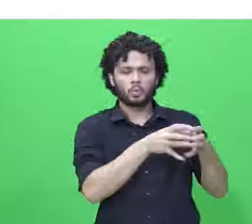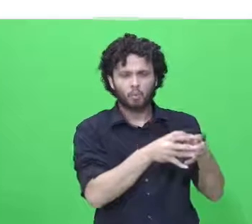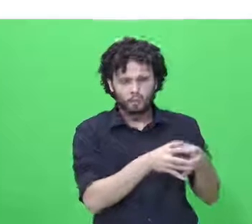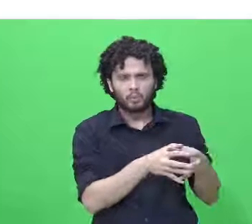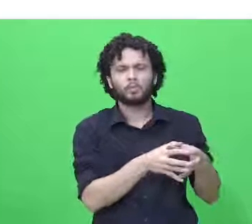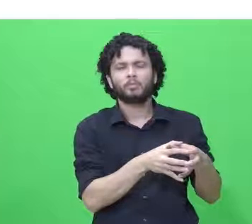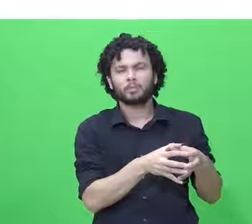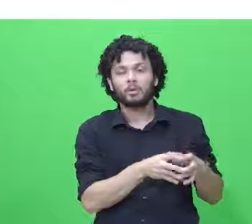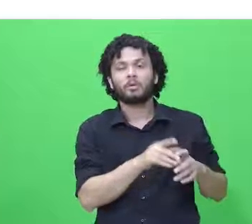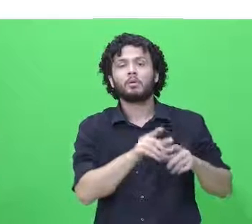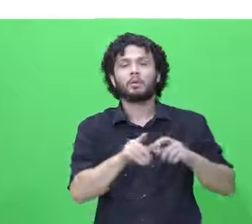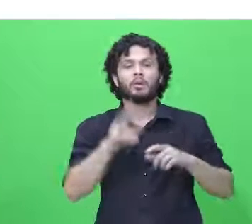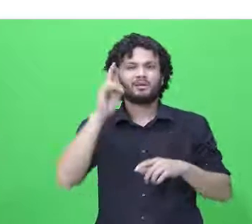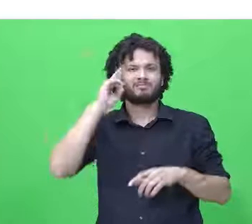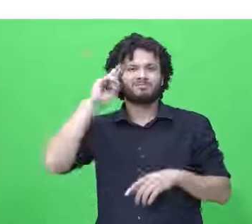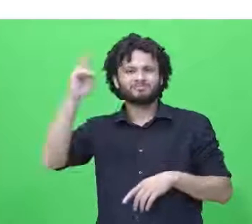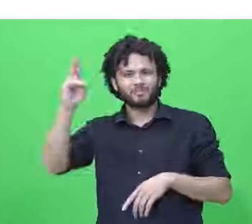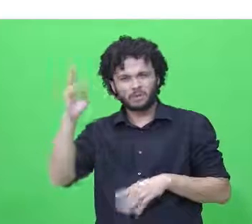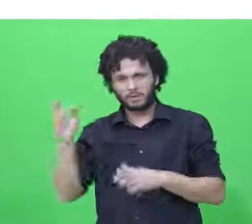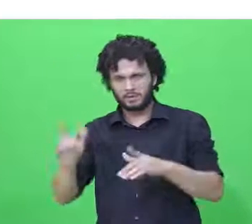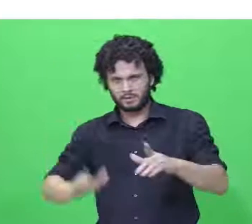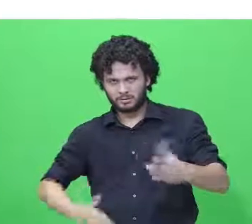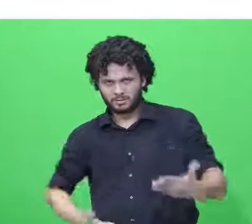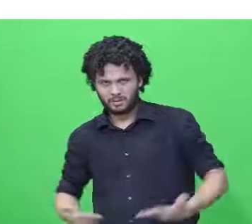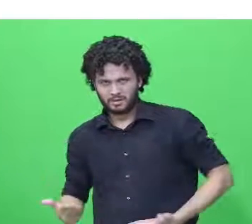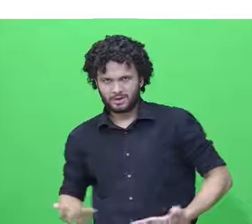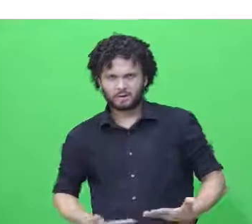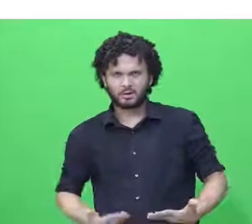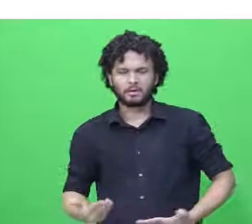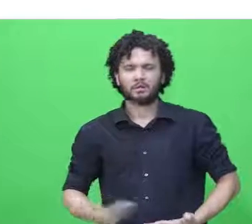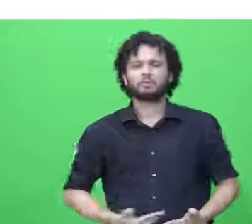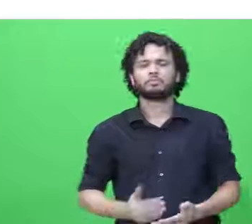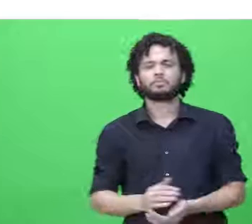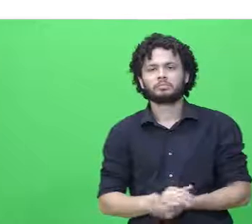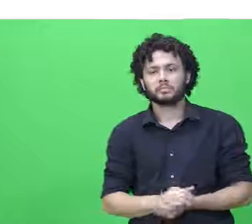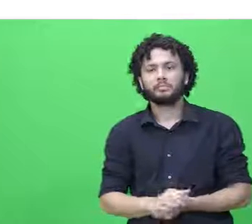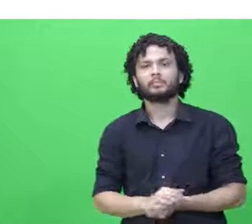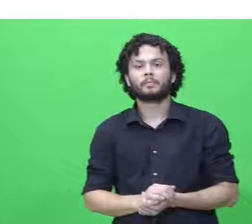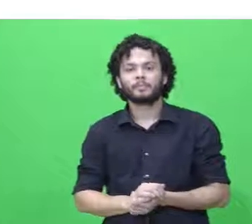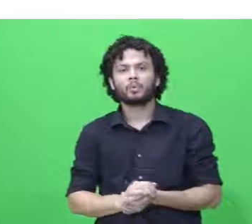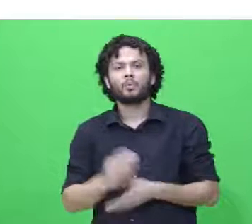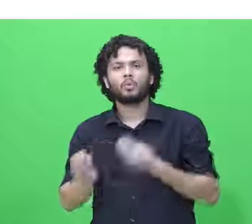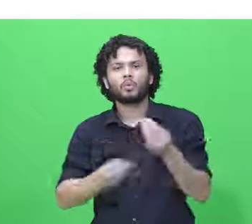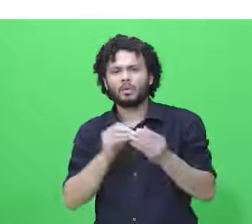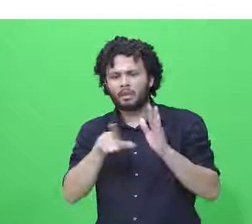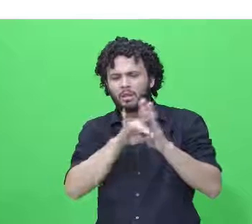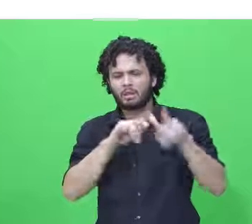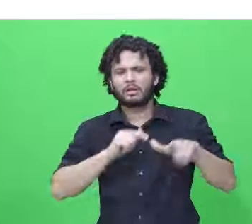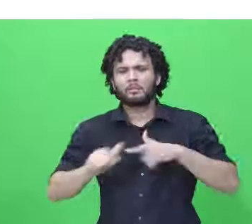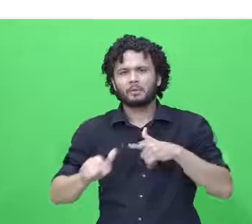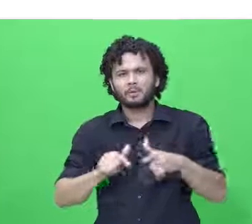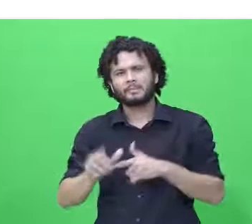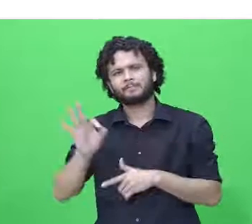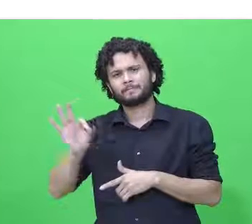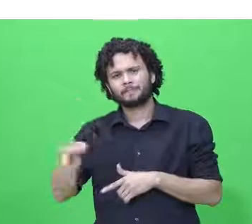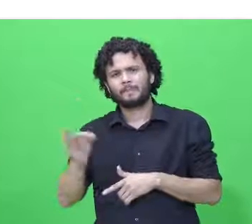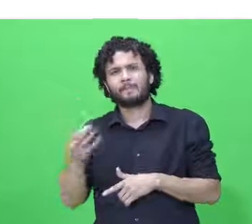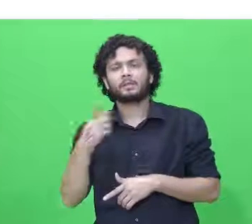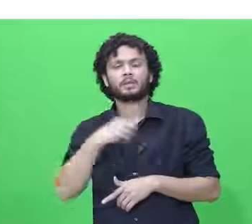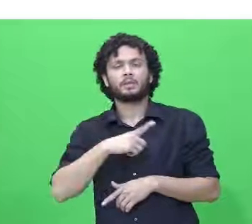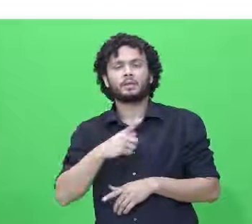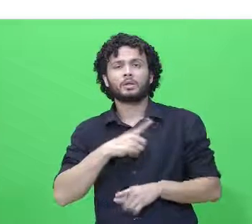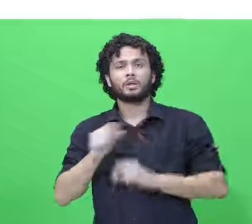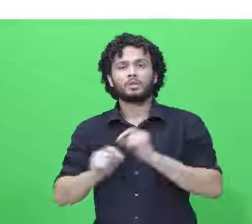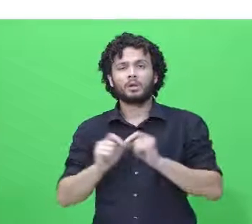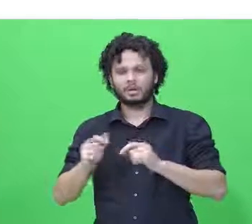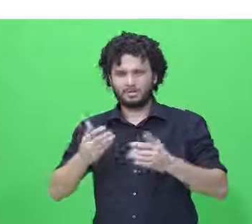sindicatos, medindo as relações patrão e empregado. Né? Então, ou seja, ele vai, de certa forma, dar essas leis trabalhistas exatamente para ter,